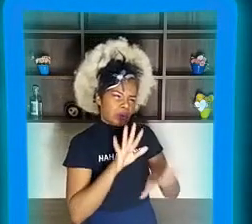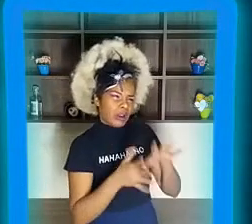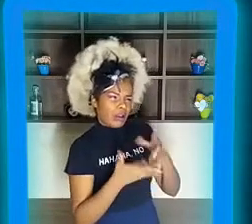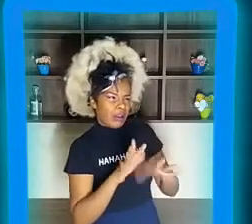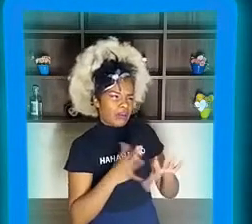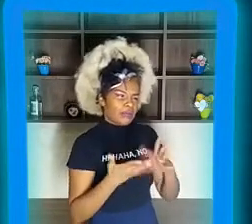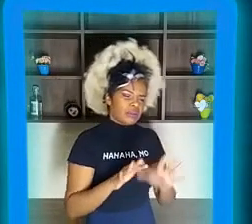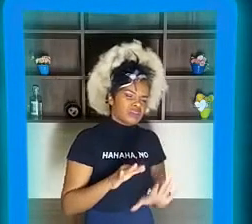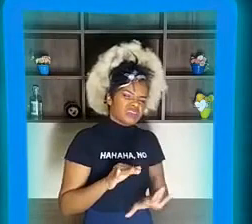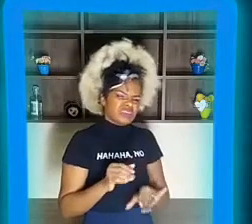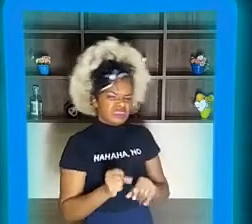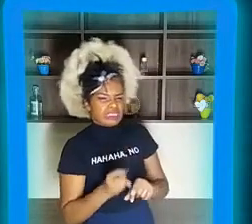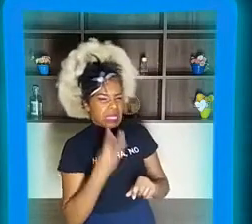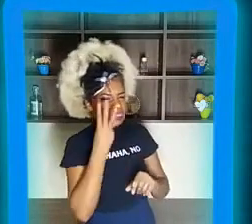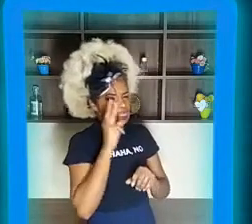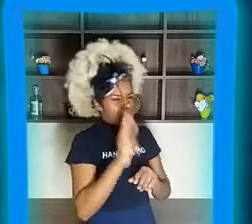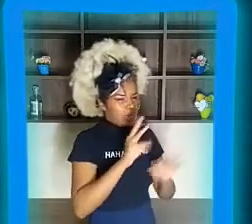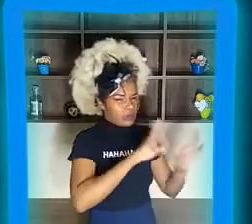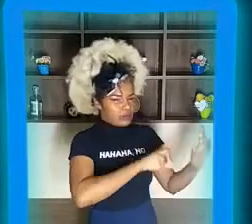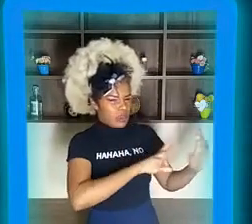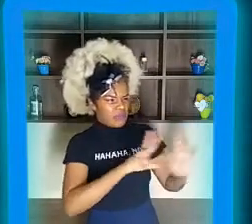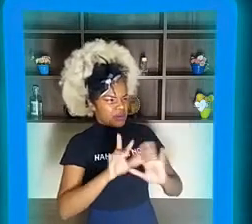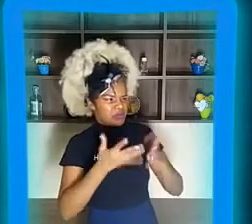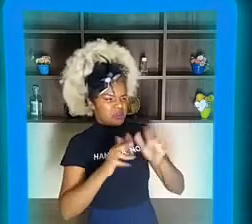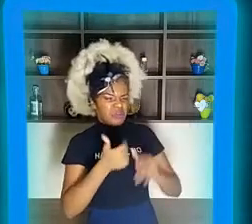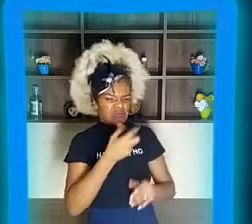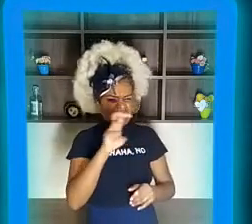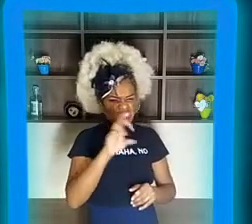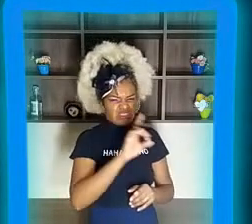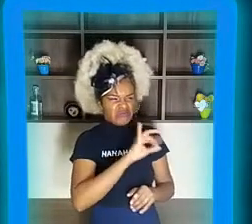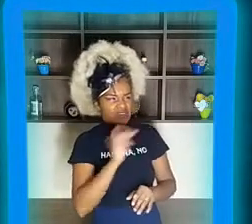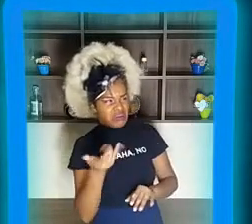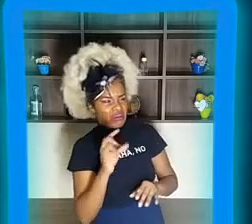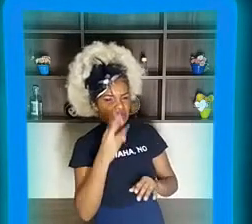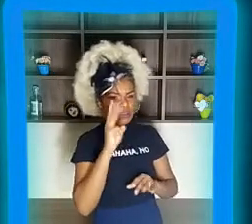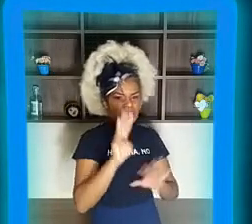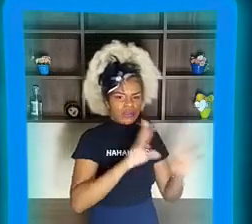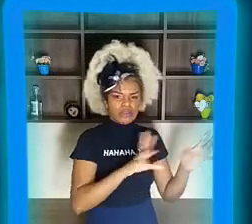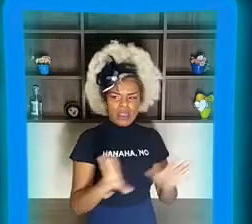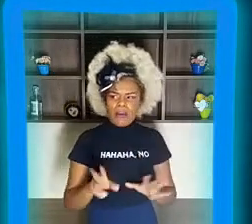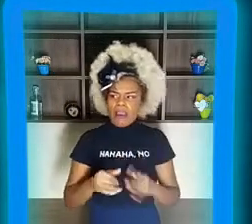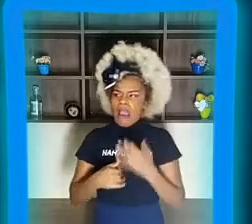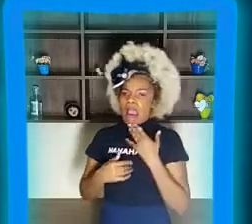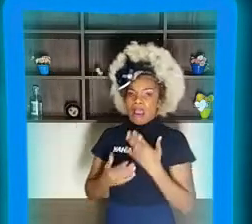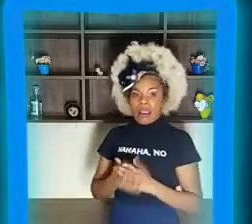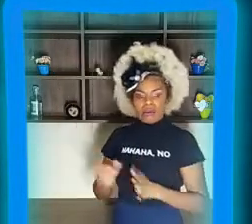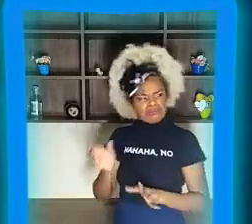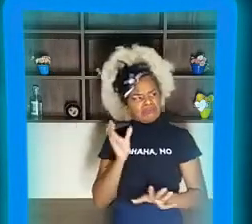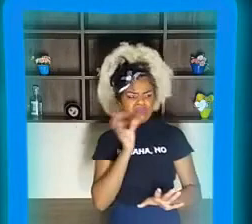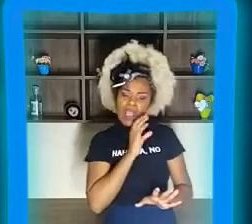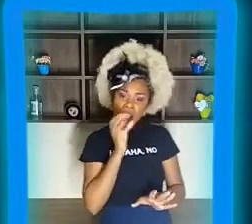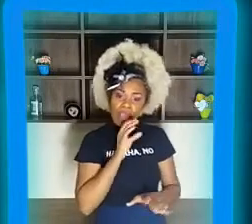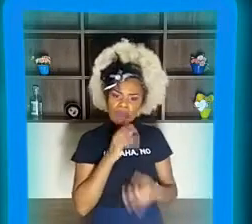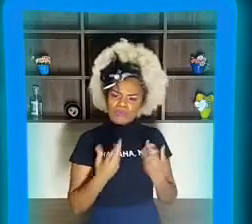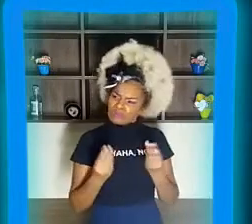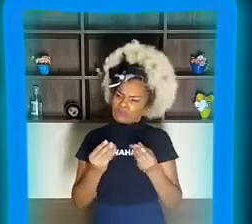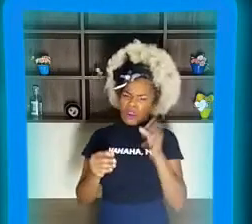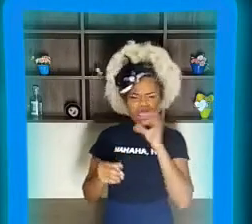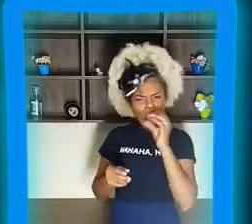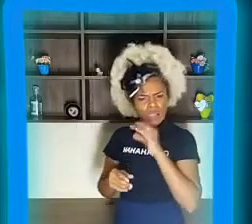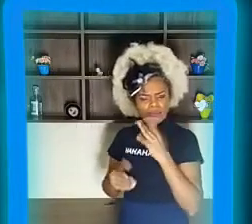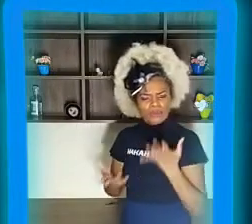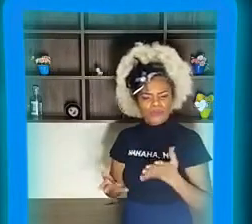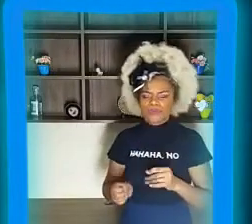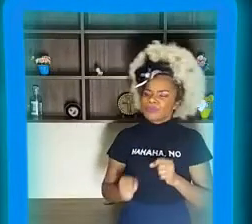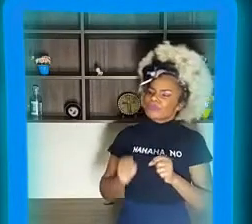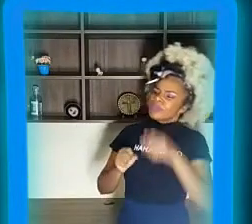de umas 3 semanas, né? 15 dias, 3 semanas, assim. Rápido, né? É um processo, né? Rápido, é. Super rápido. Quantos